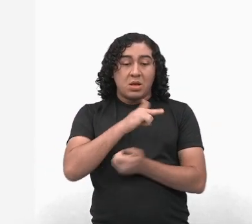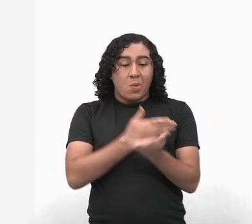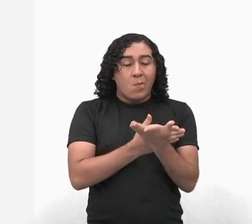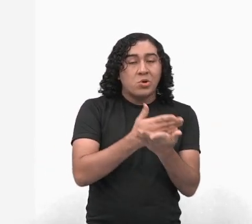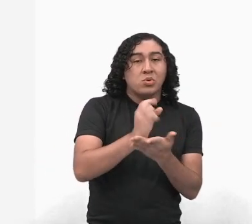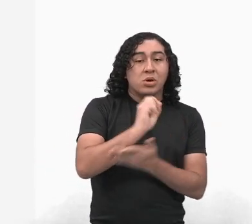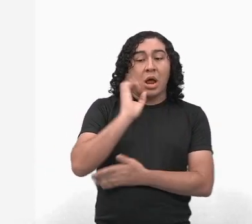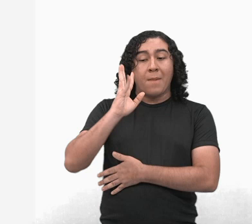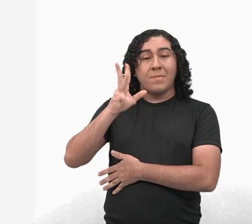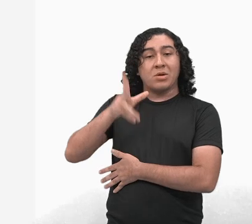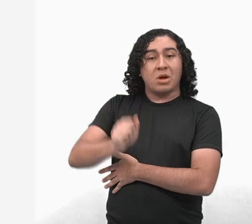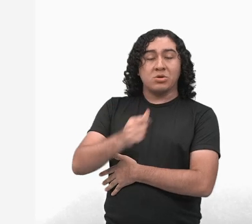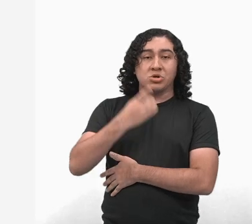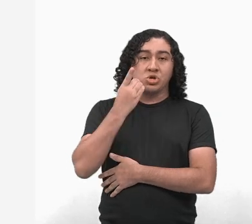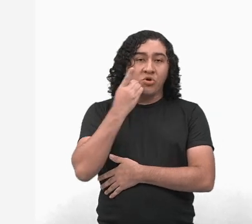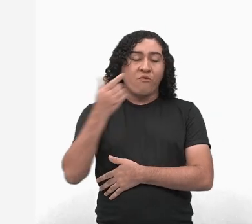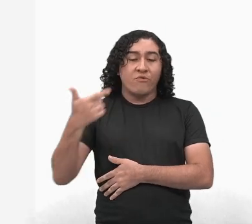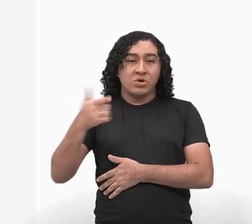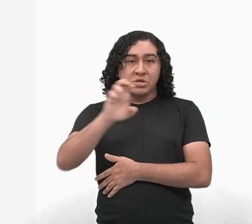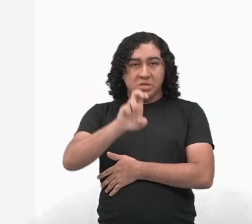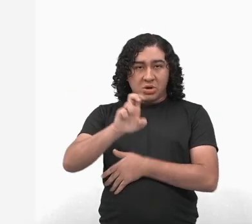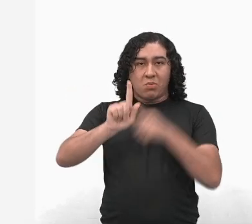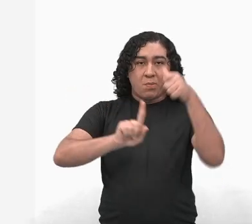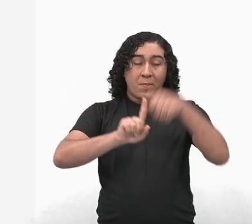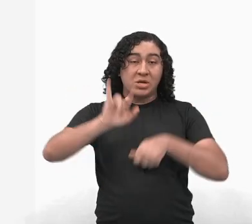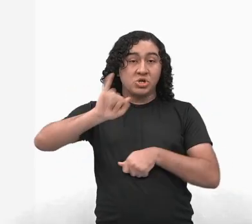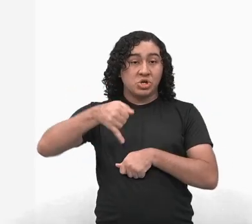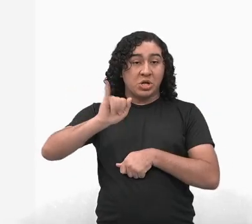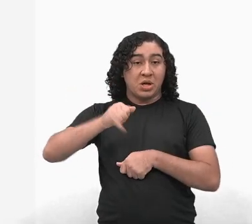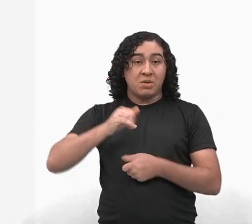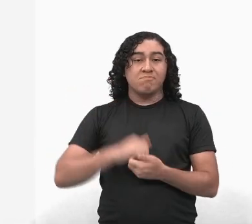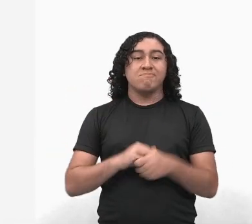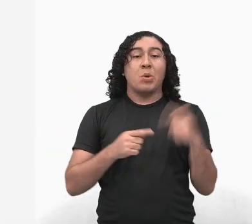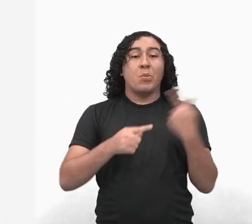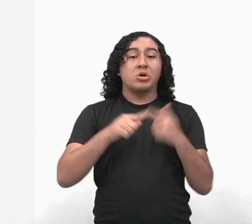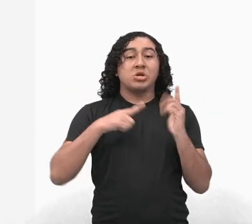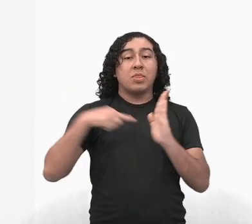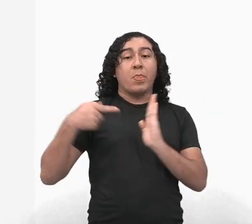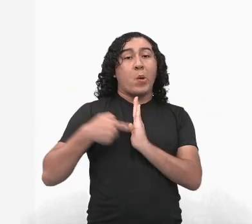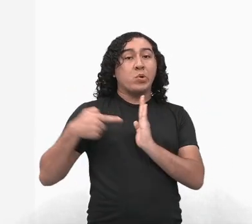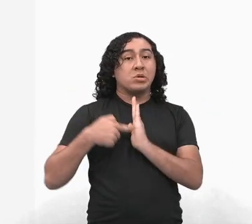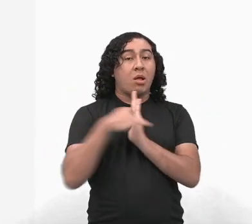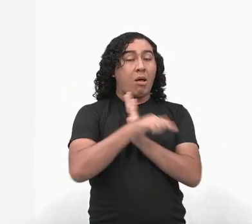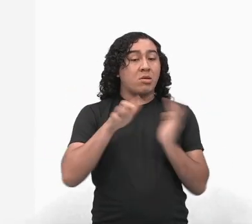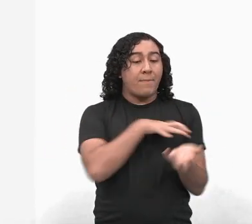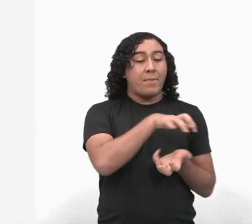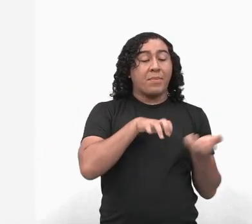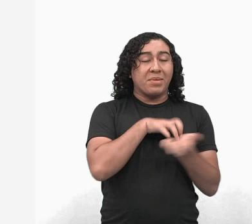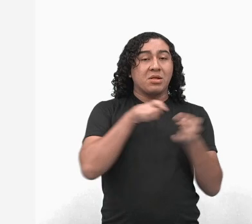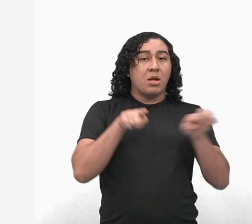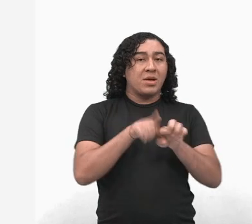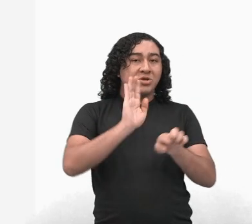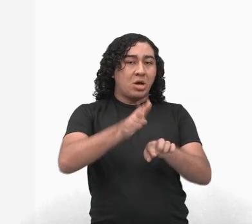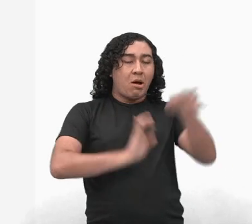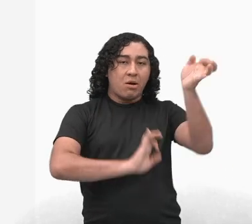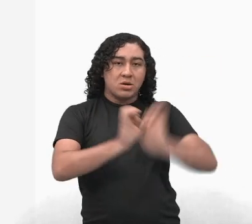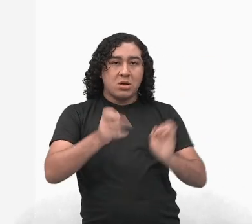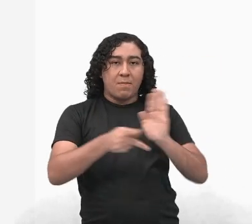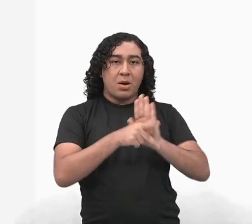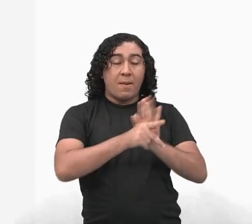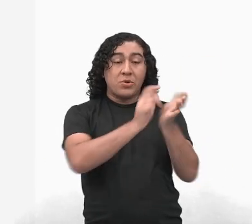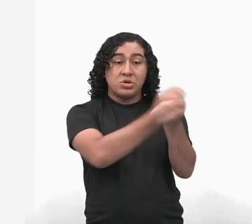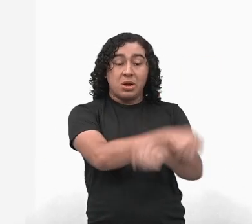madrugada do dia 25 de janeiro, porque a trama havia sido denunciada e a revolta tinha sido planejada pelos